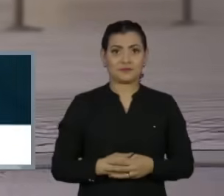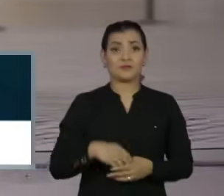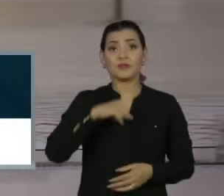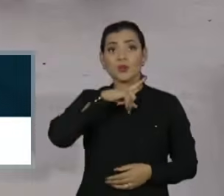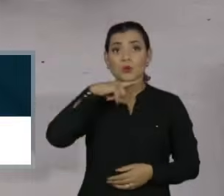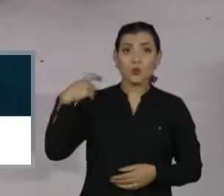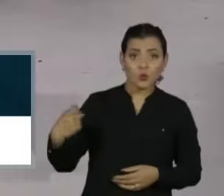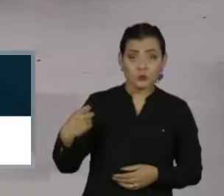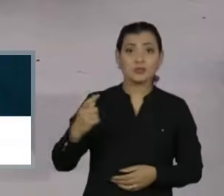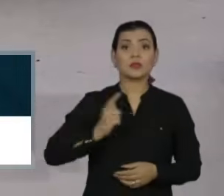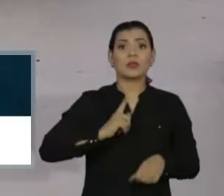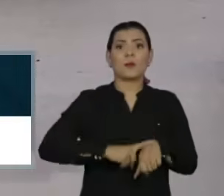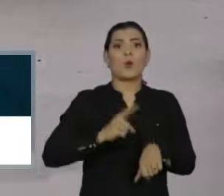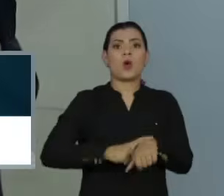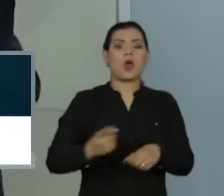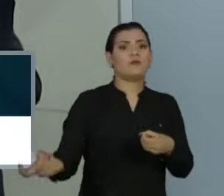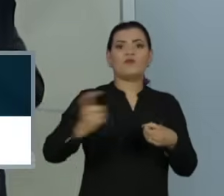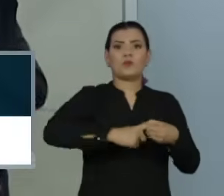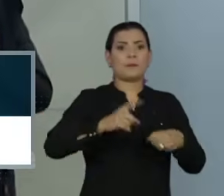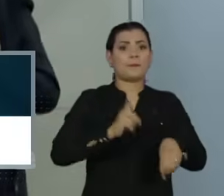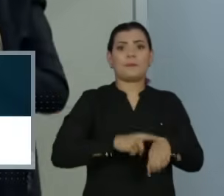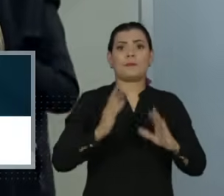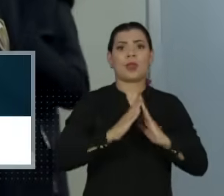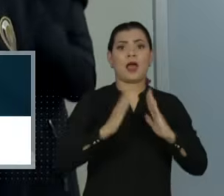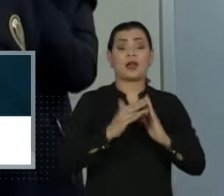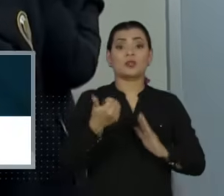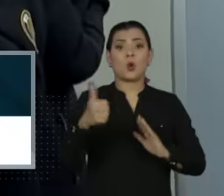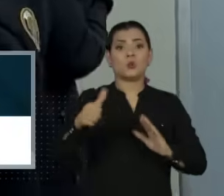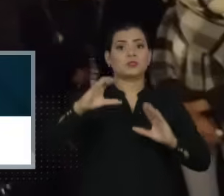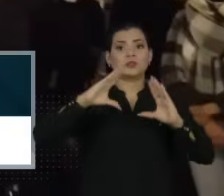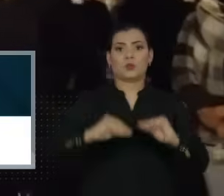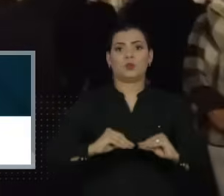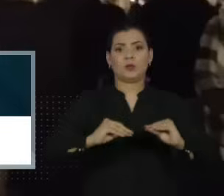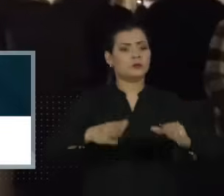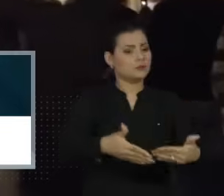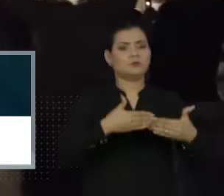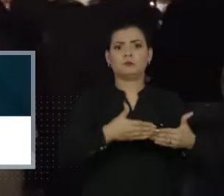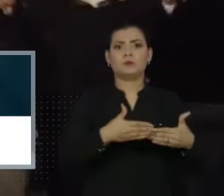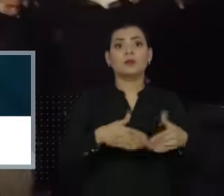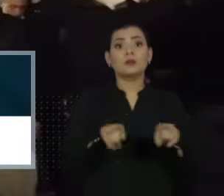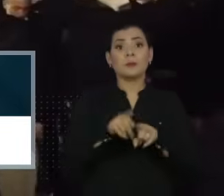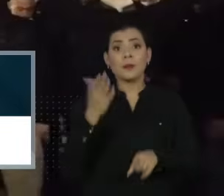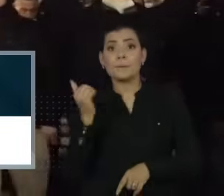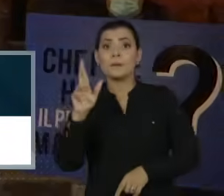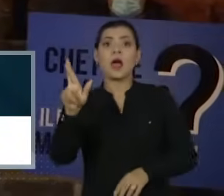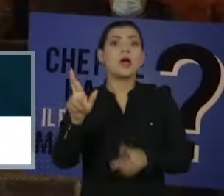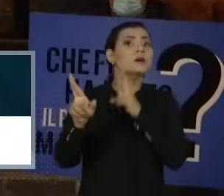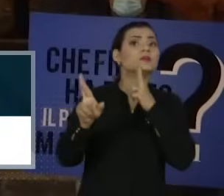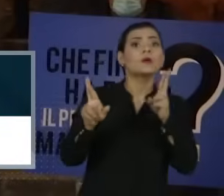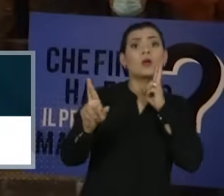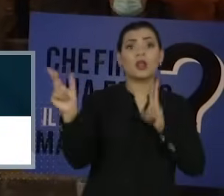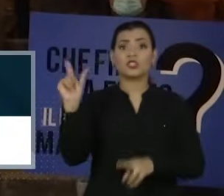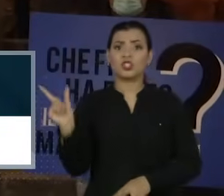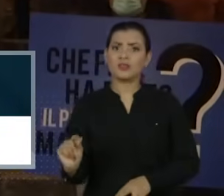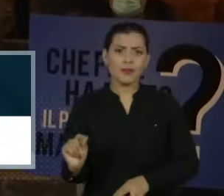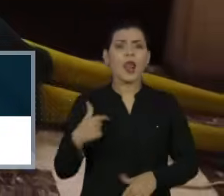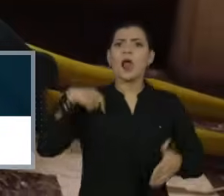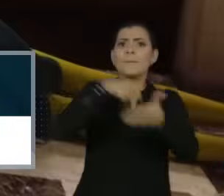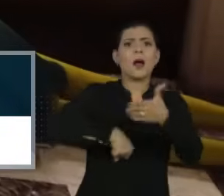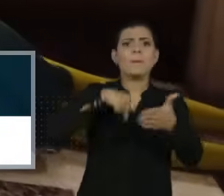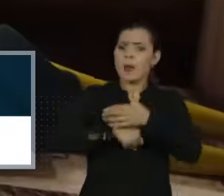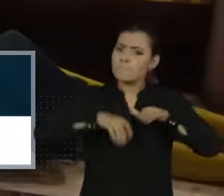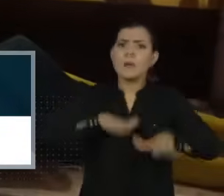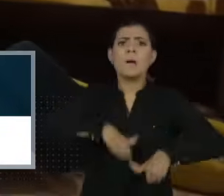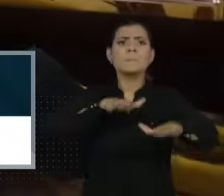Rússia impõe toque de recolher a partir das 11 da noite. Donos de bares e restaurantes na Itália protestam